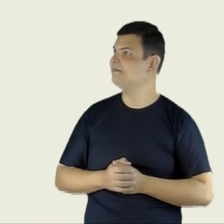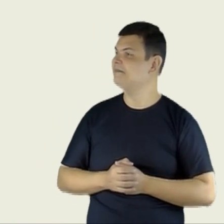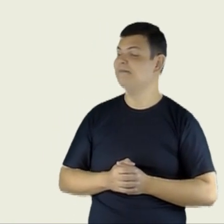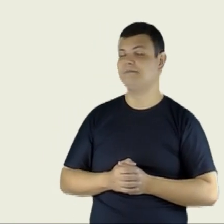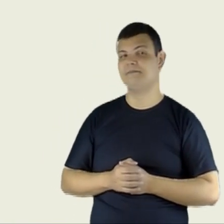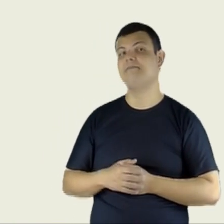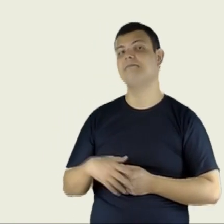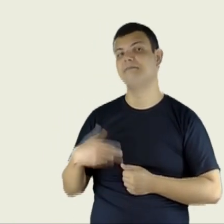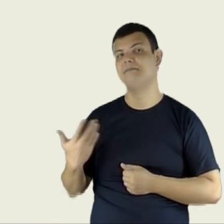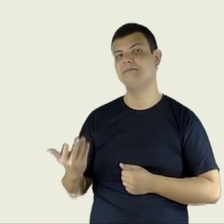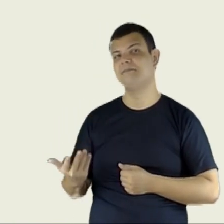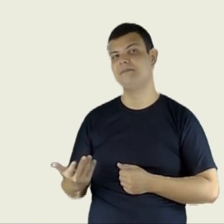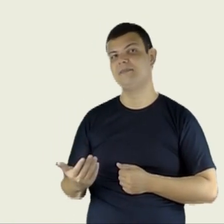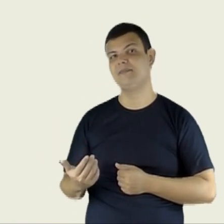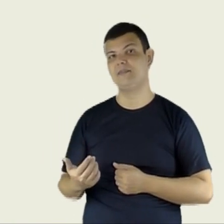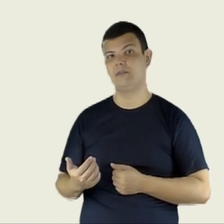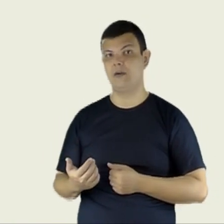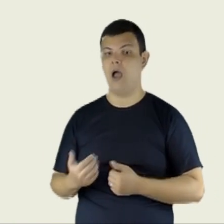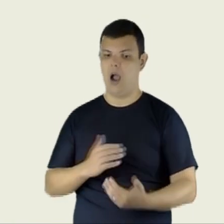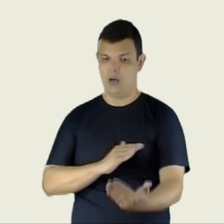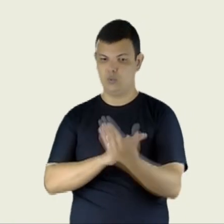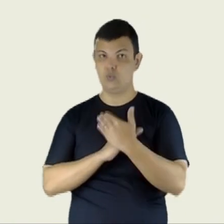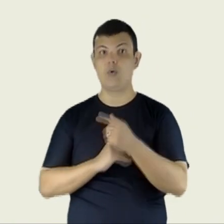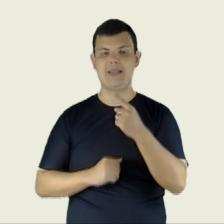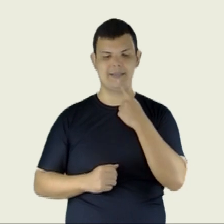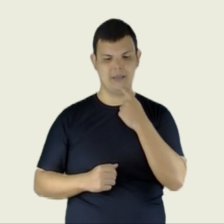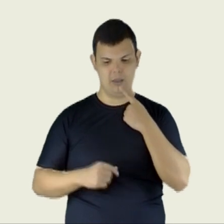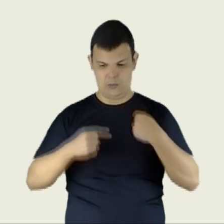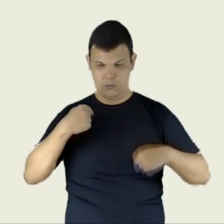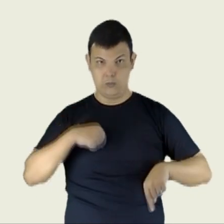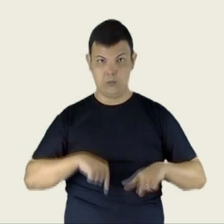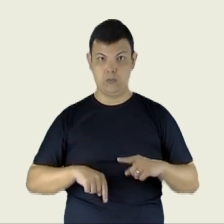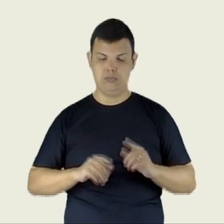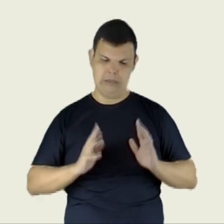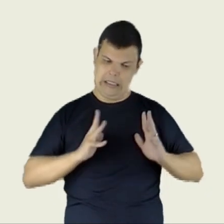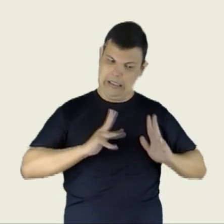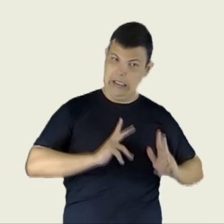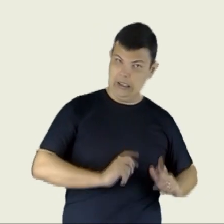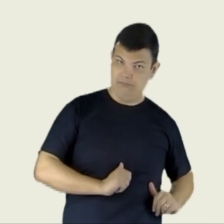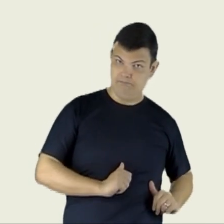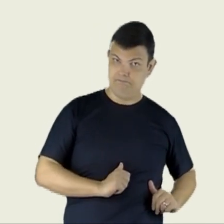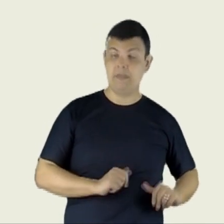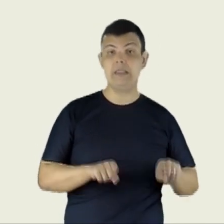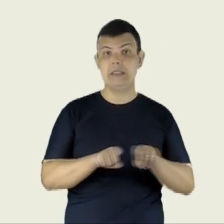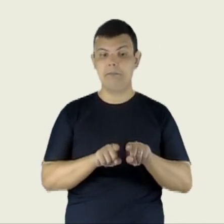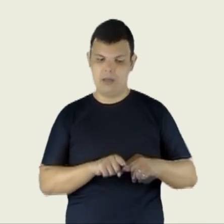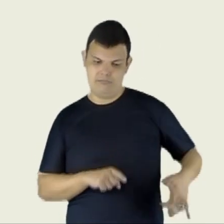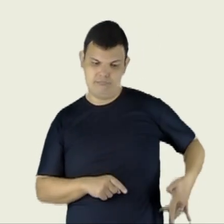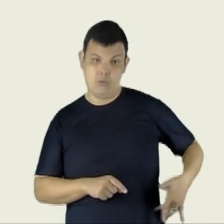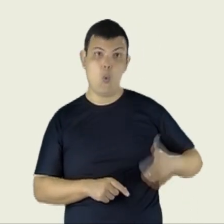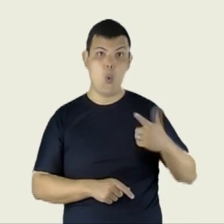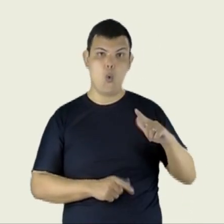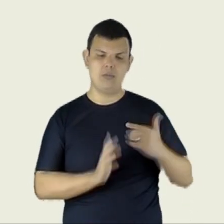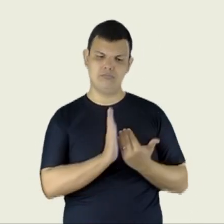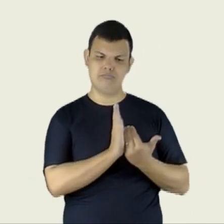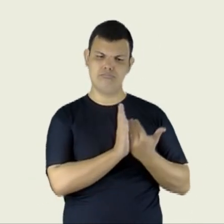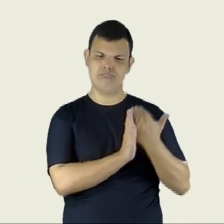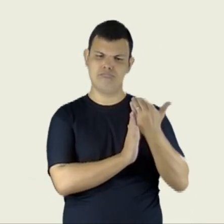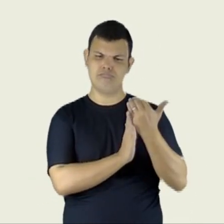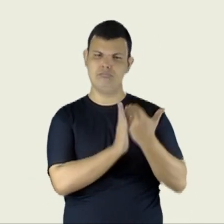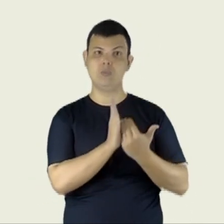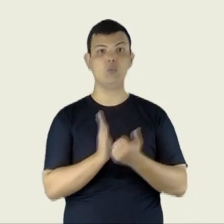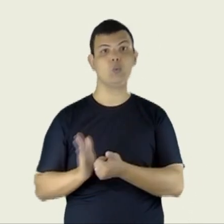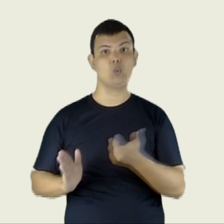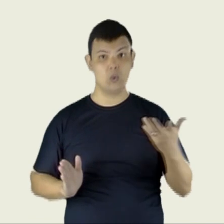Então, além de filtrar o sangue, outra função dos rins é controlar a quantidade de água no nosso